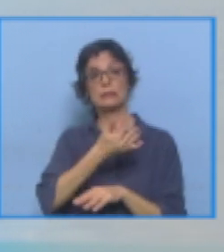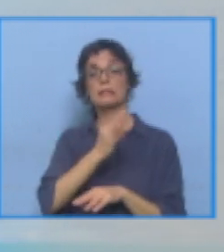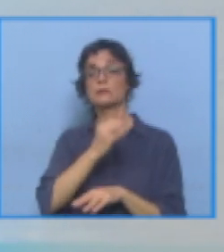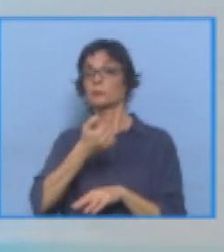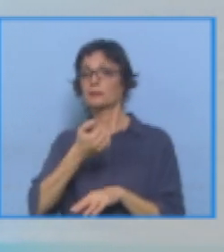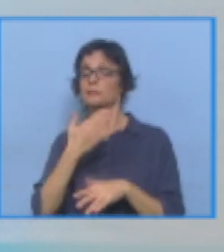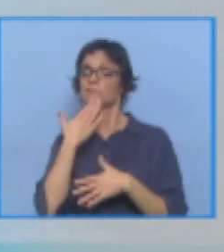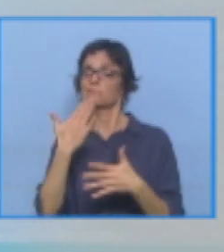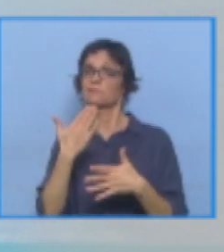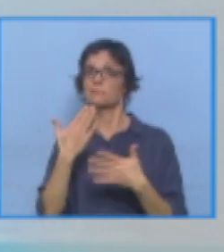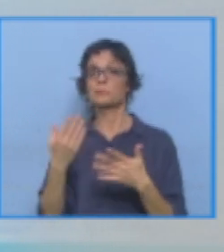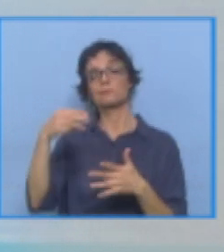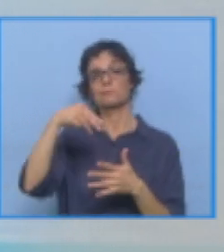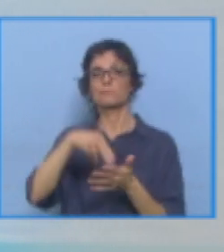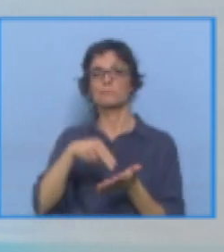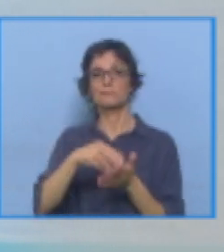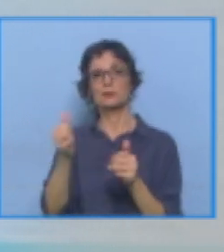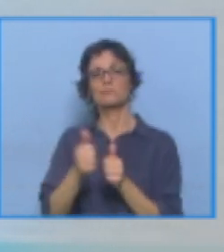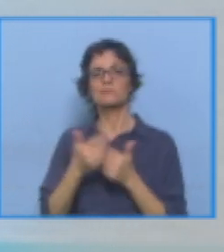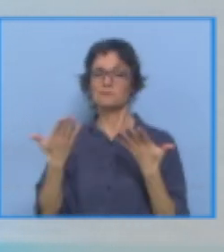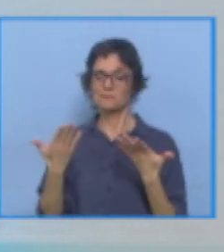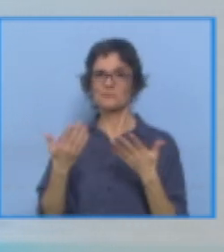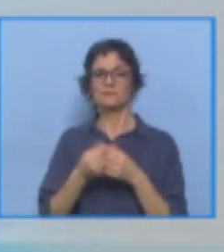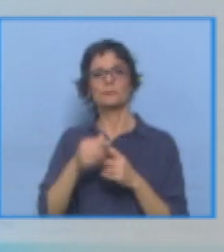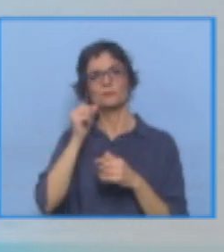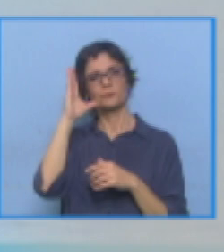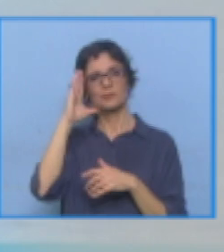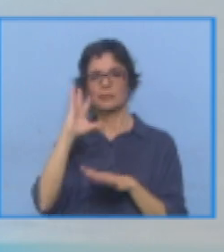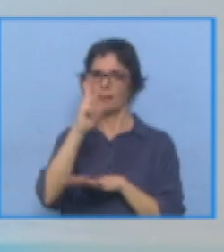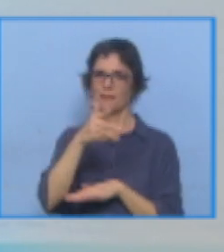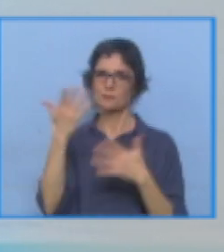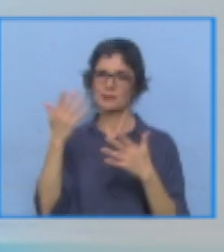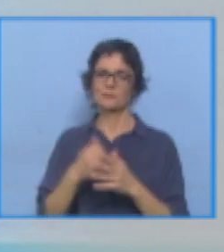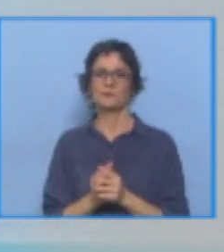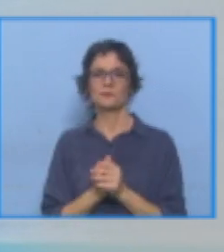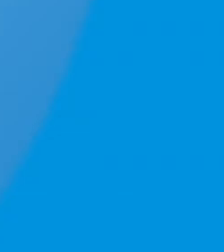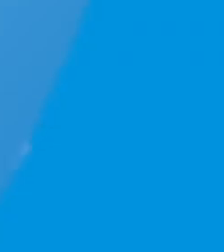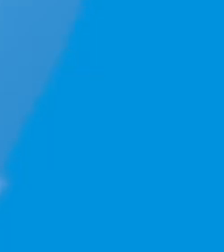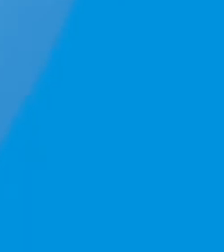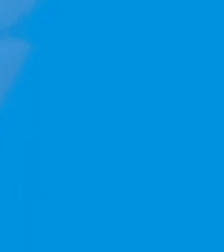22h45. Obrigado por ter estado connosco. Tenha então uma muito boa tarde e até amanhã, se Deus quiser.